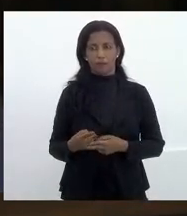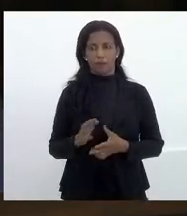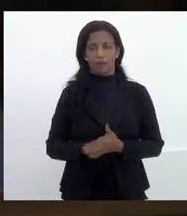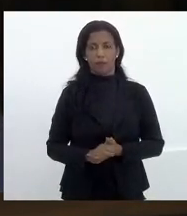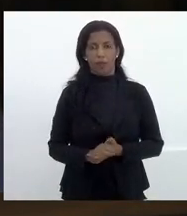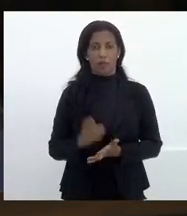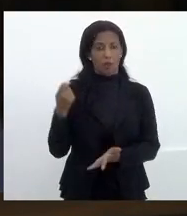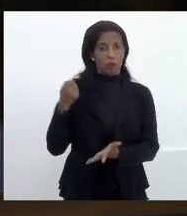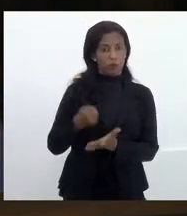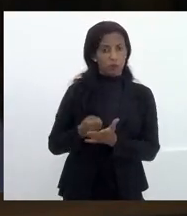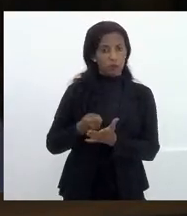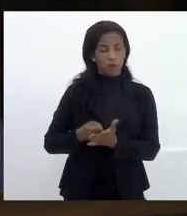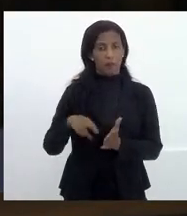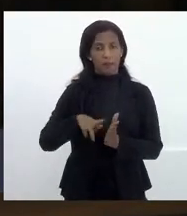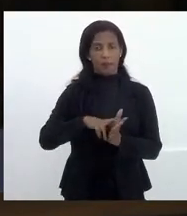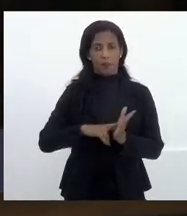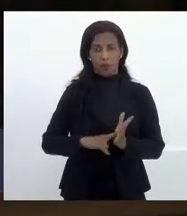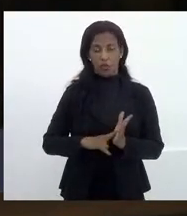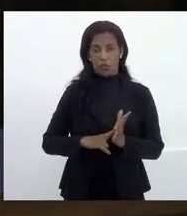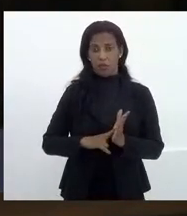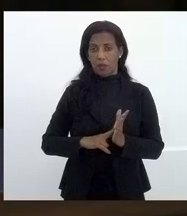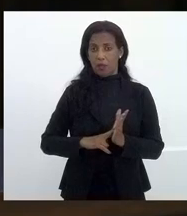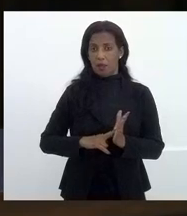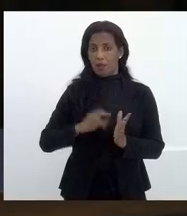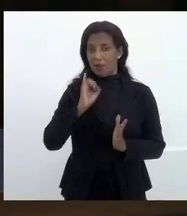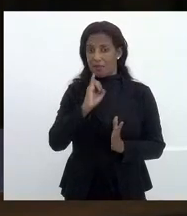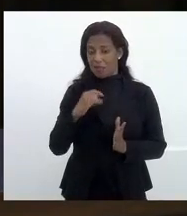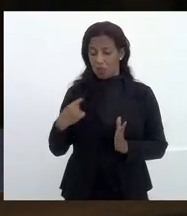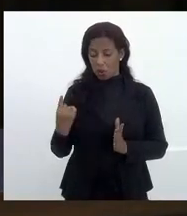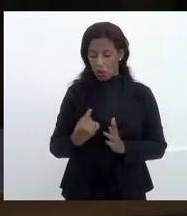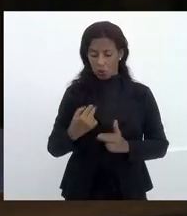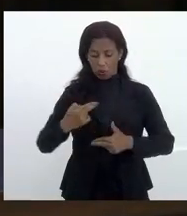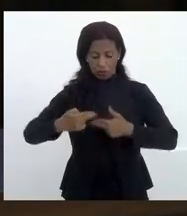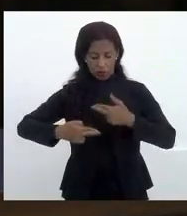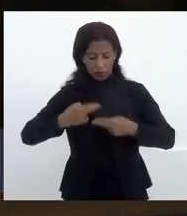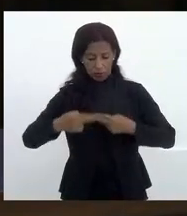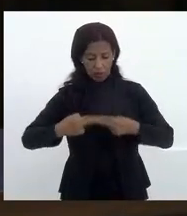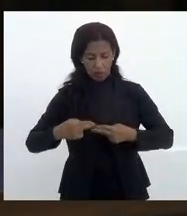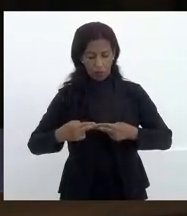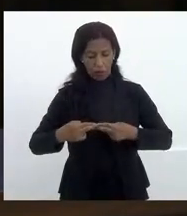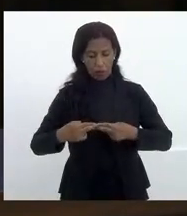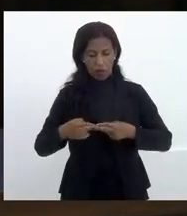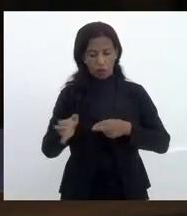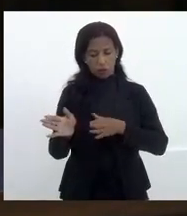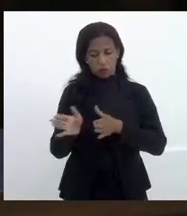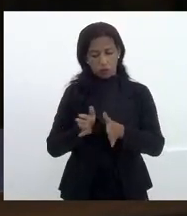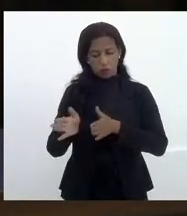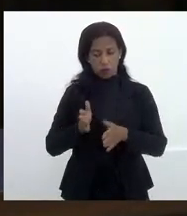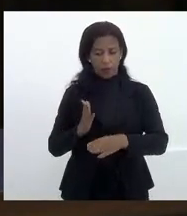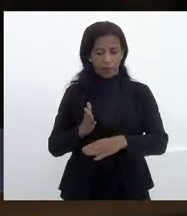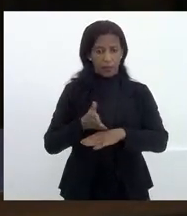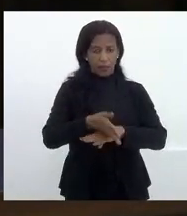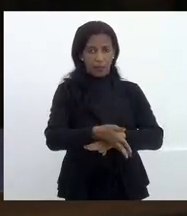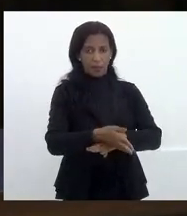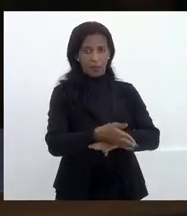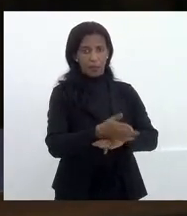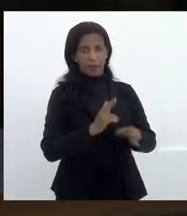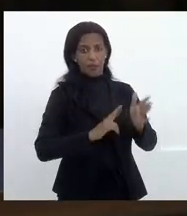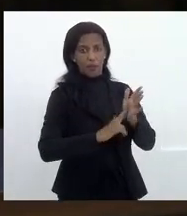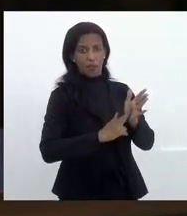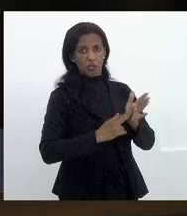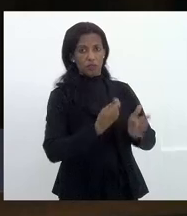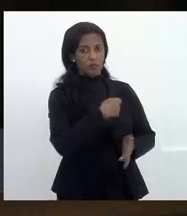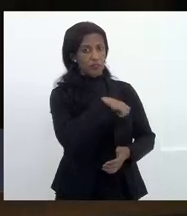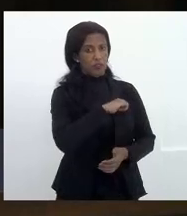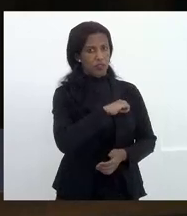pelo regime mas aí se nós estamos fazendo uma reforma com a condicionante da entrada no regime de recuperação